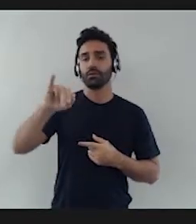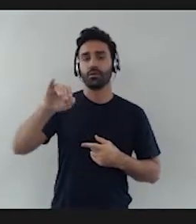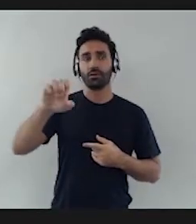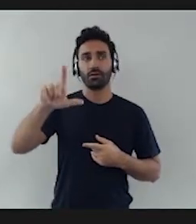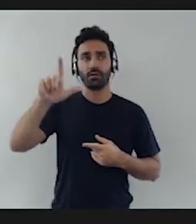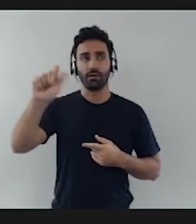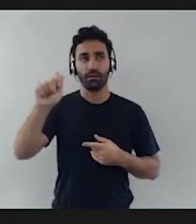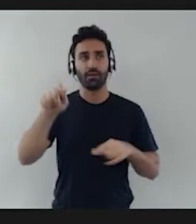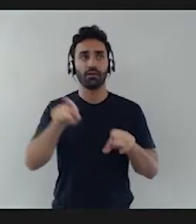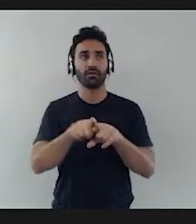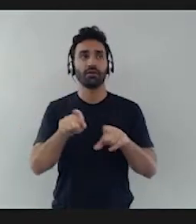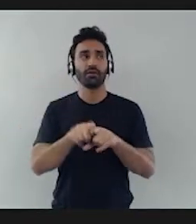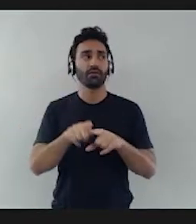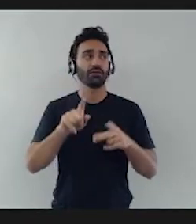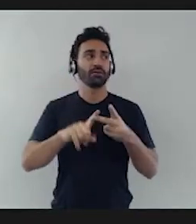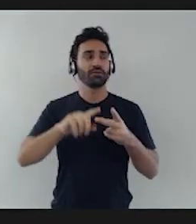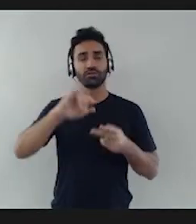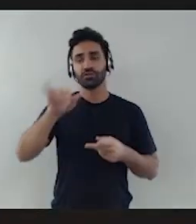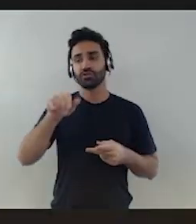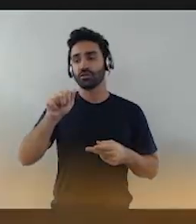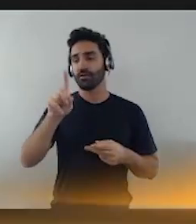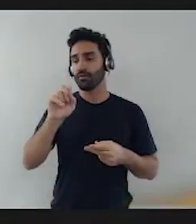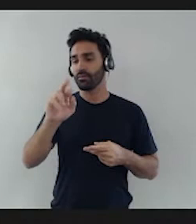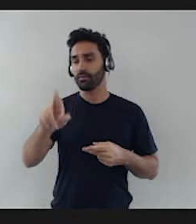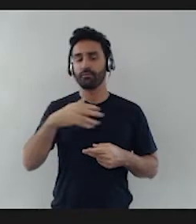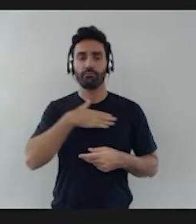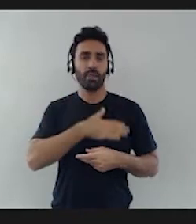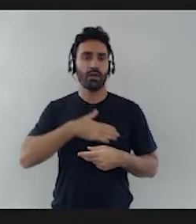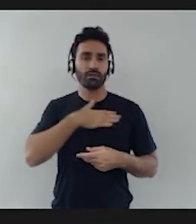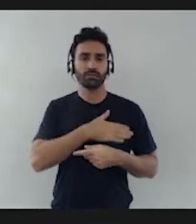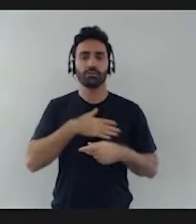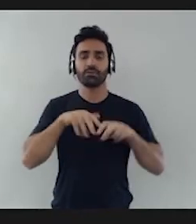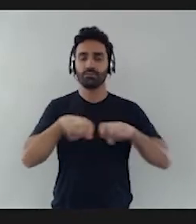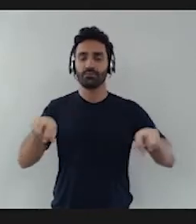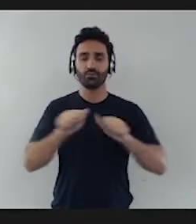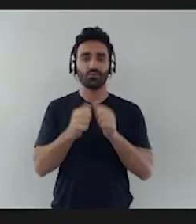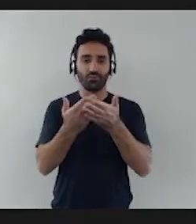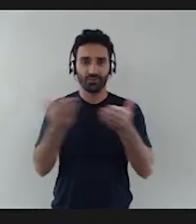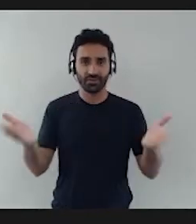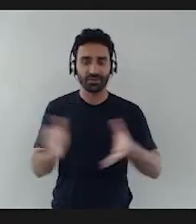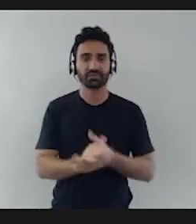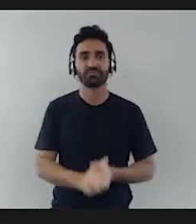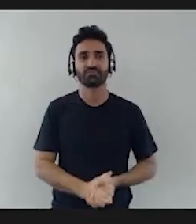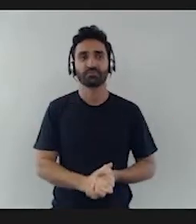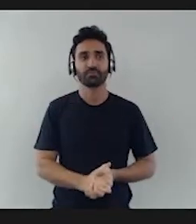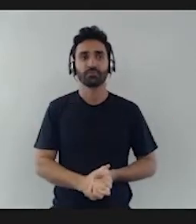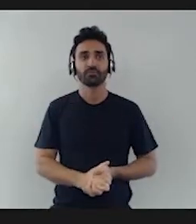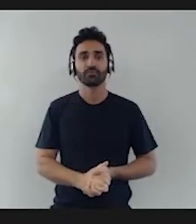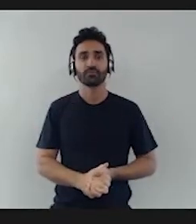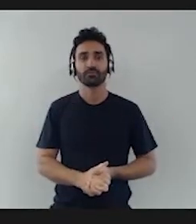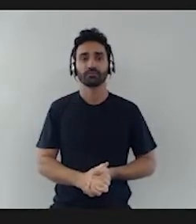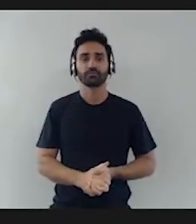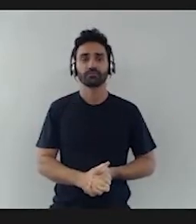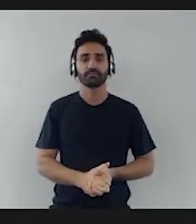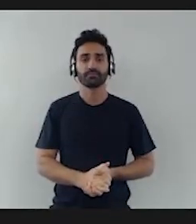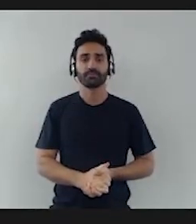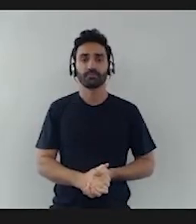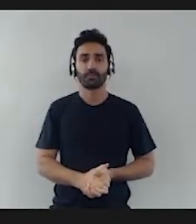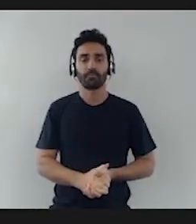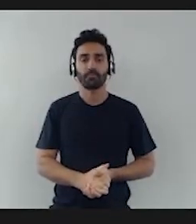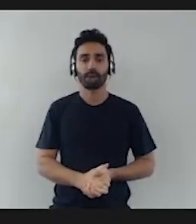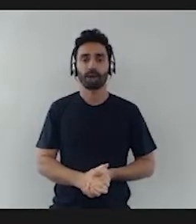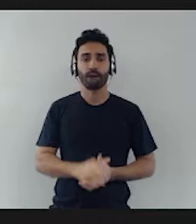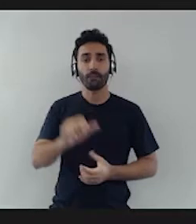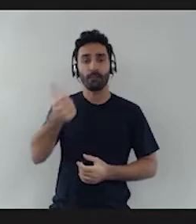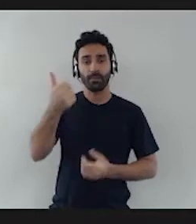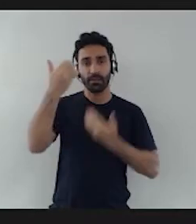Edésio Fernandes, meu colega Jade. É um prazer estar aqui com todos vocês. Gostaria, inicialmente, de